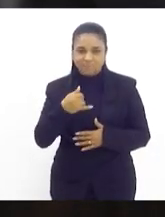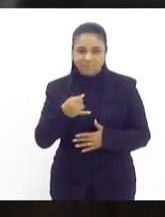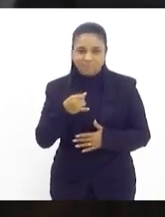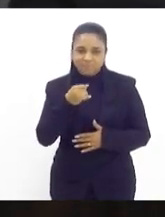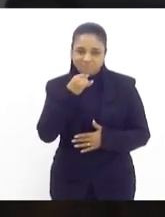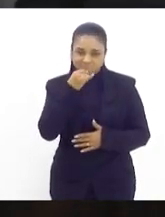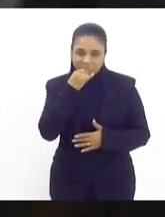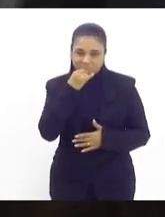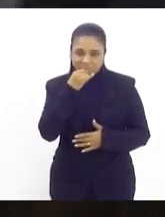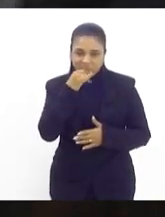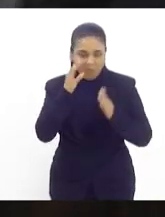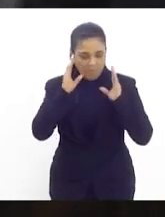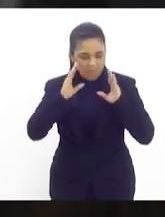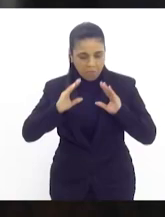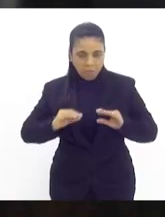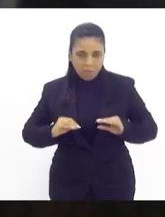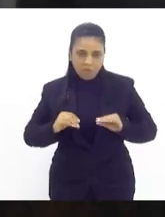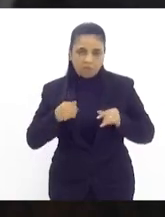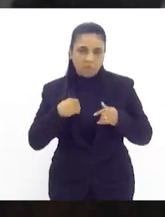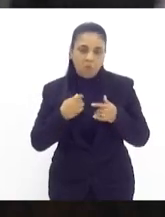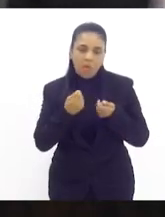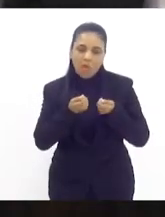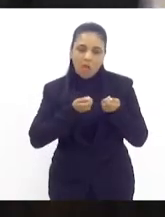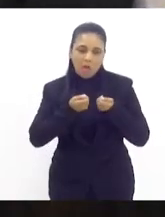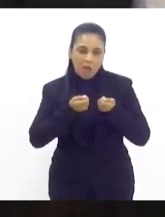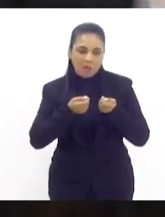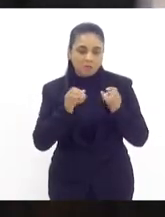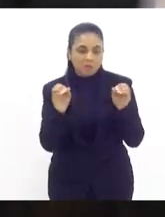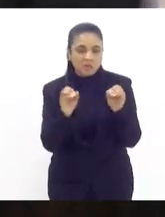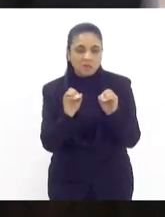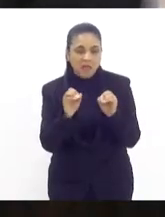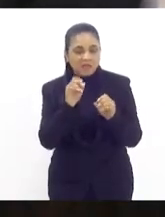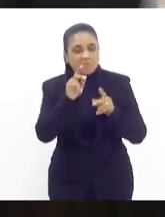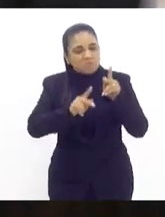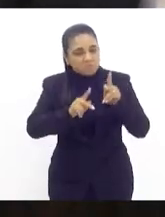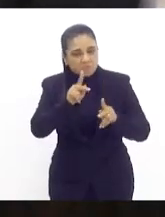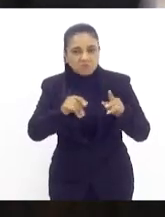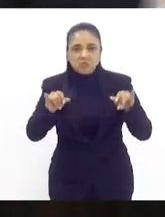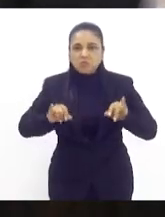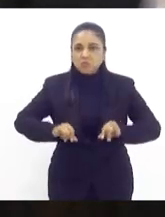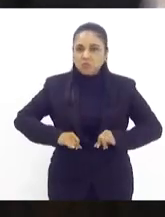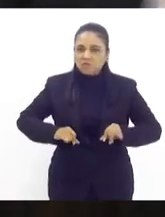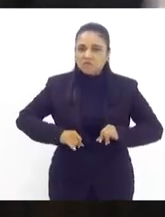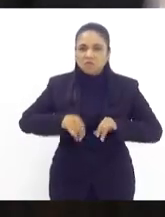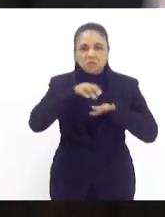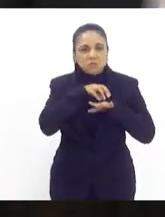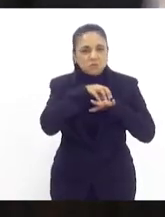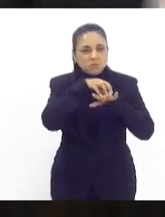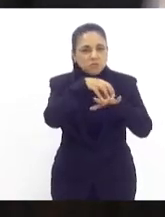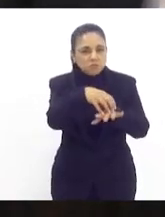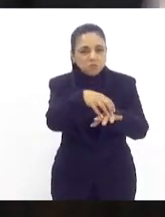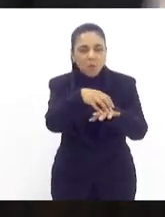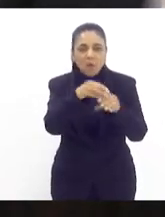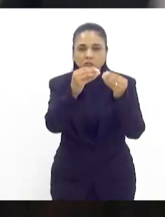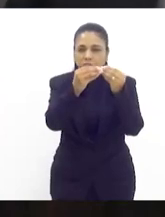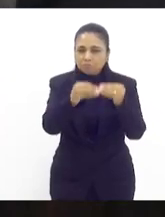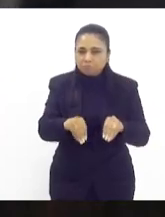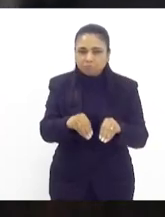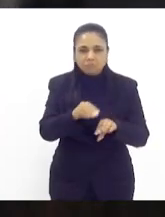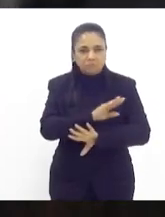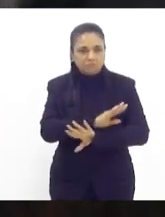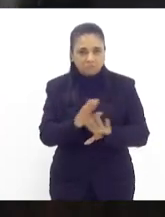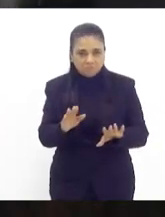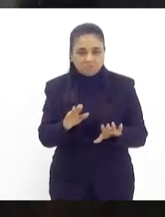reguladoras, que não têm regulado nada. E a população continua sofrendo com os transportes péssimos.